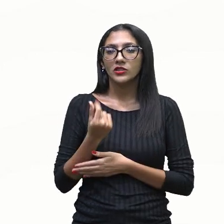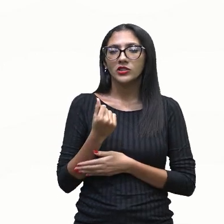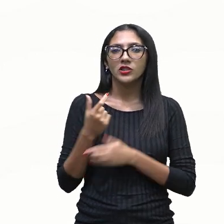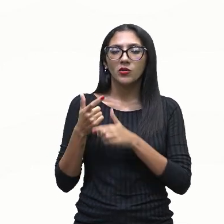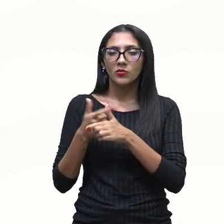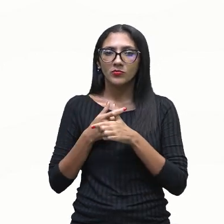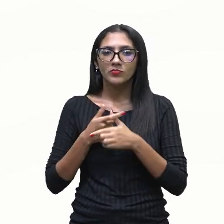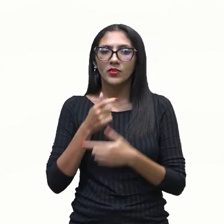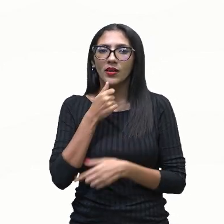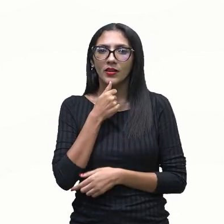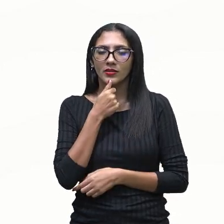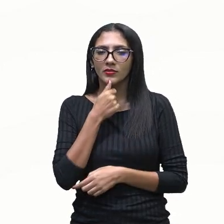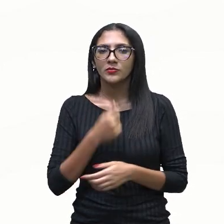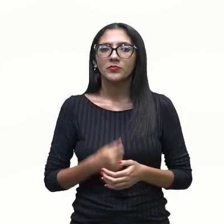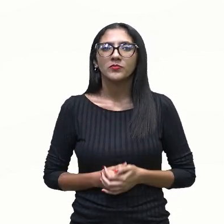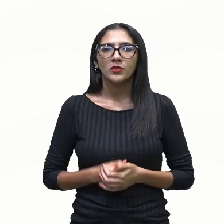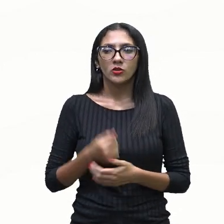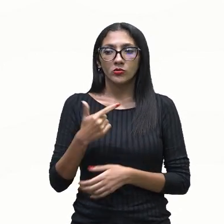Fábio foi de